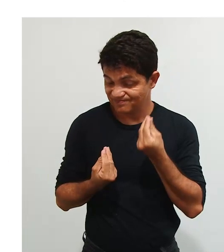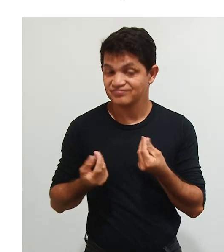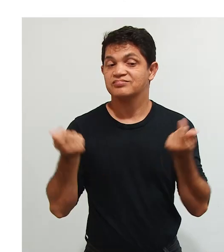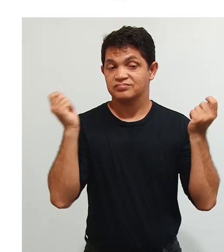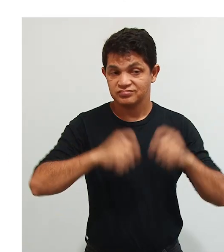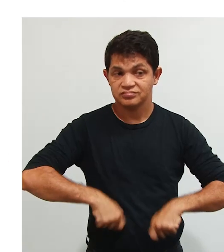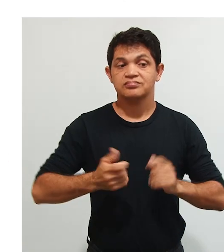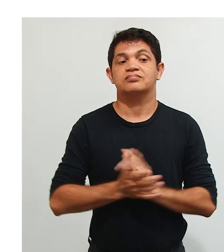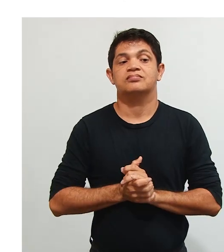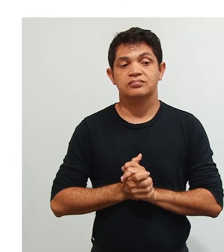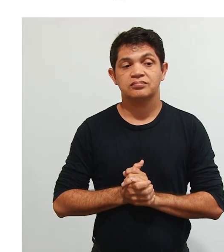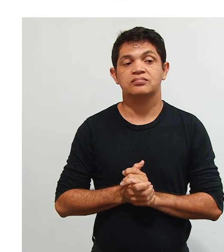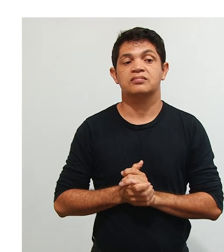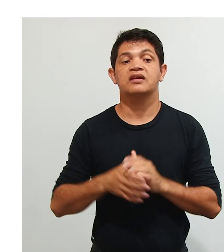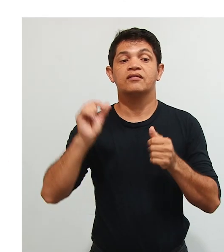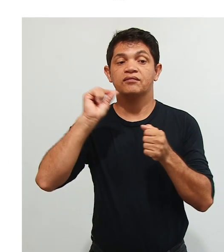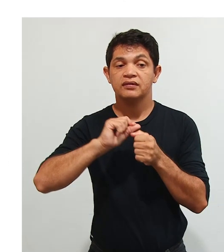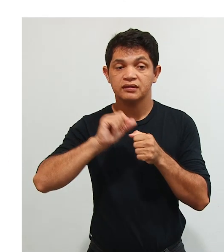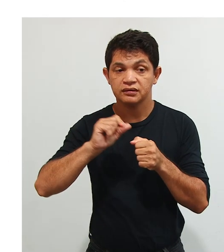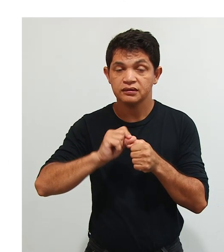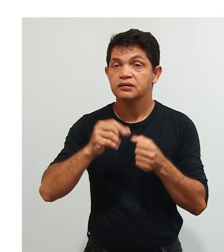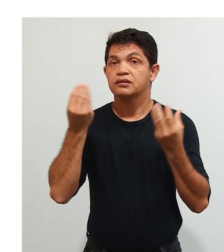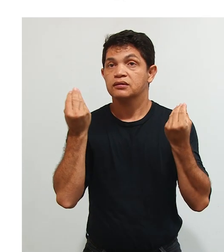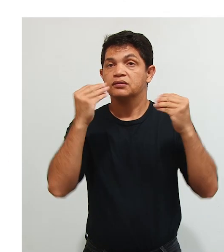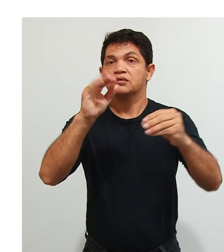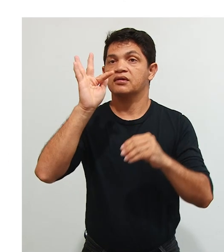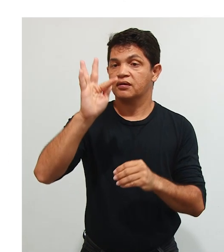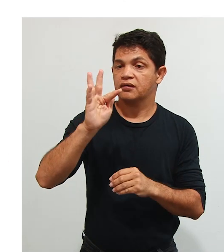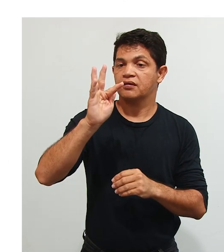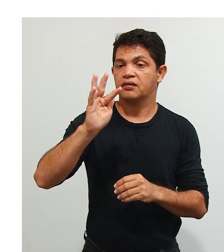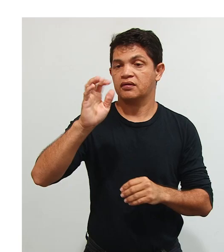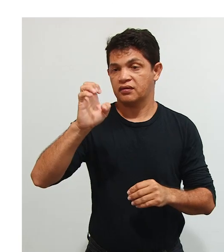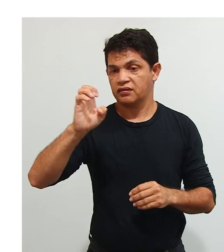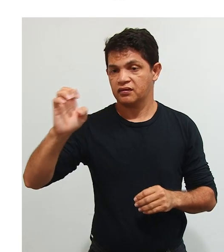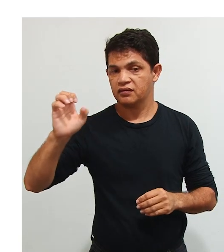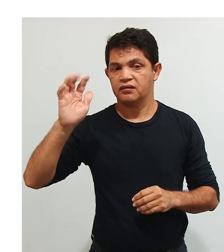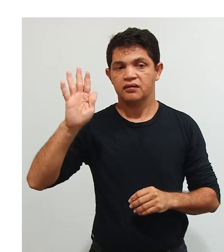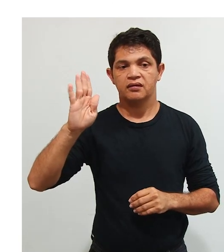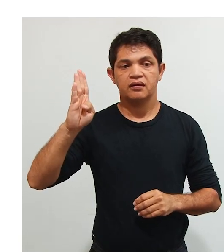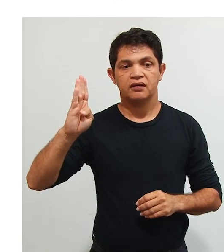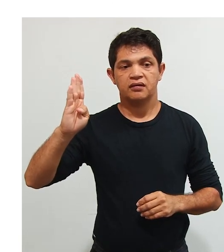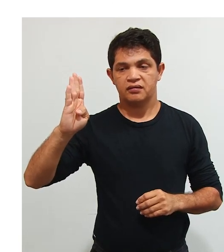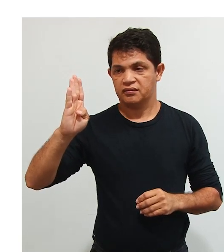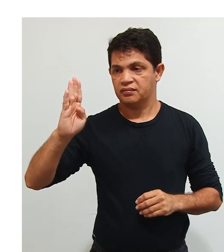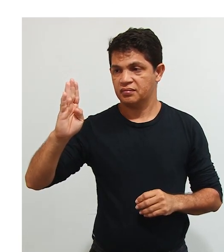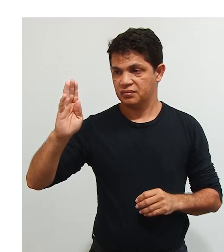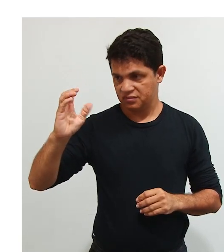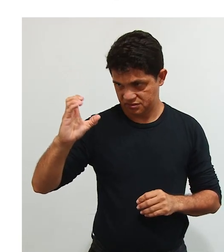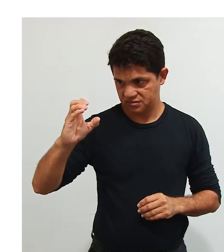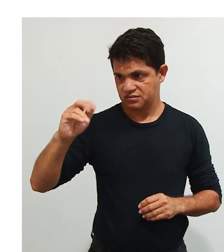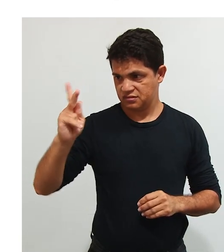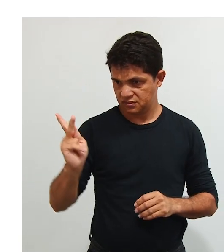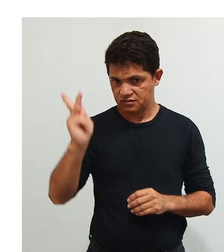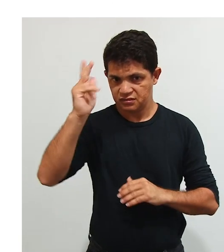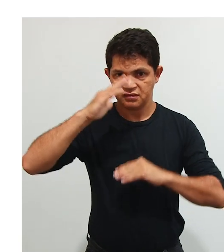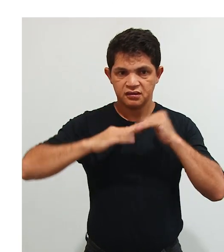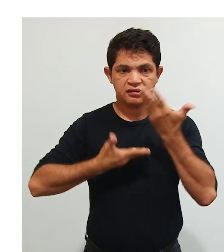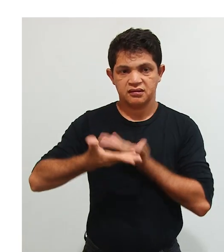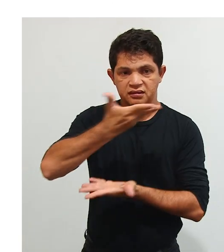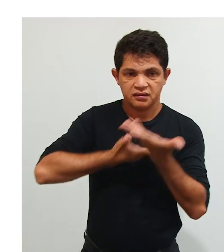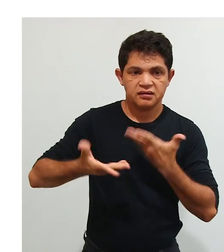apoio. Existe uma questão muito importante na comunicação, que é